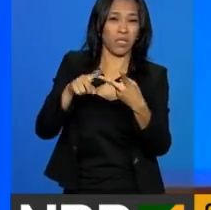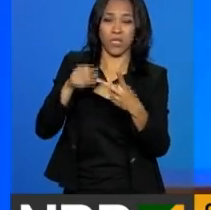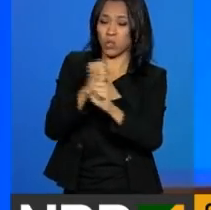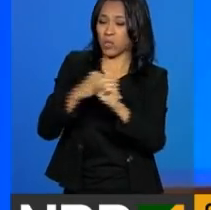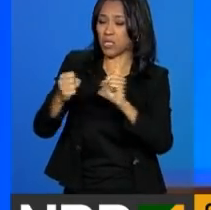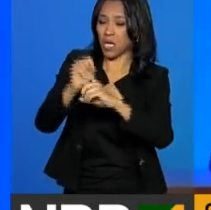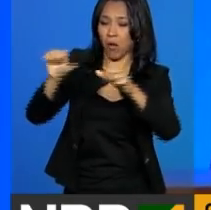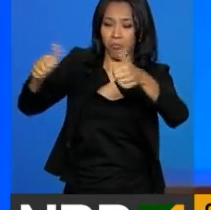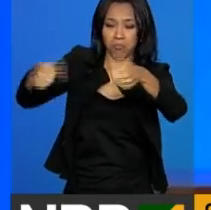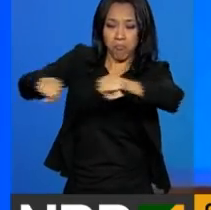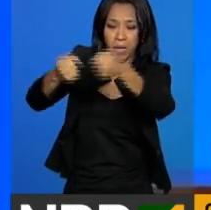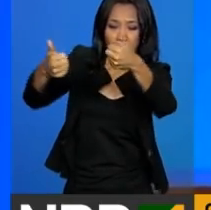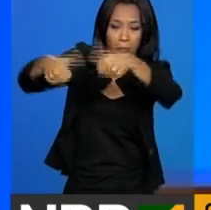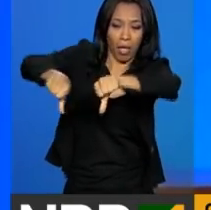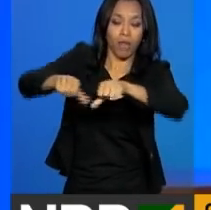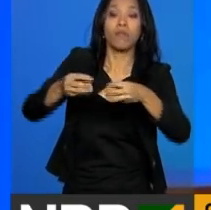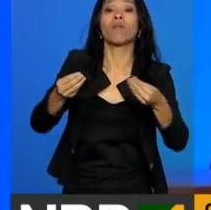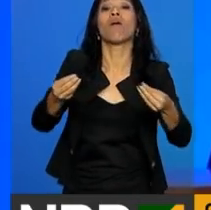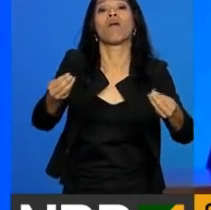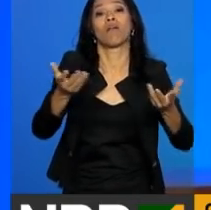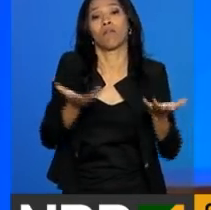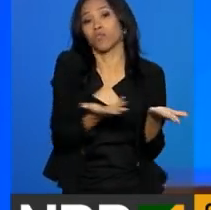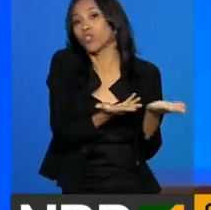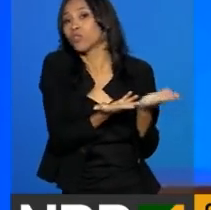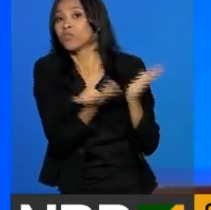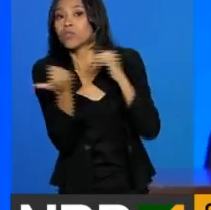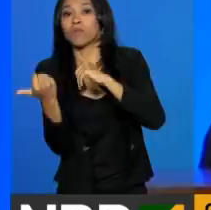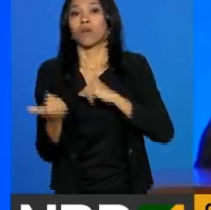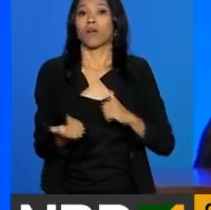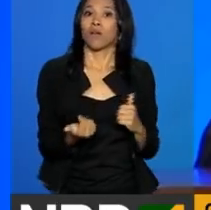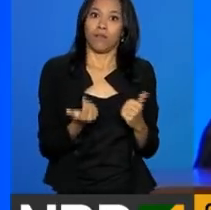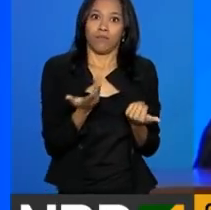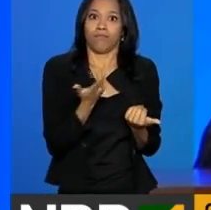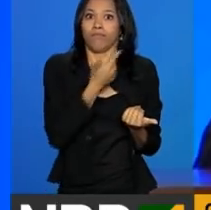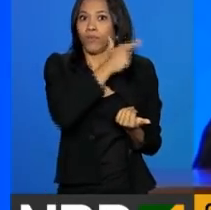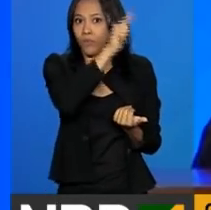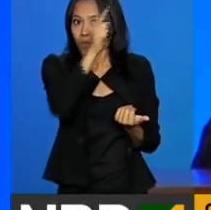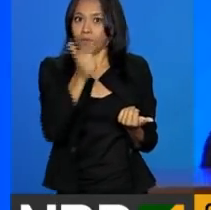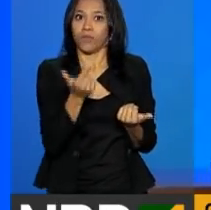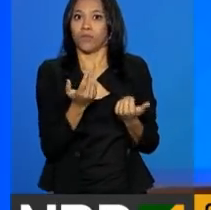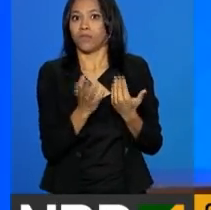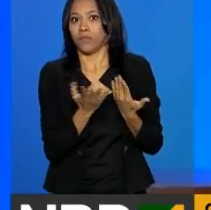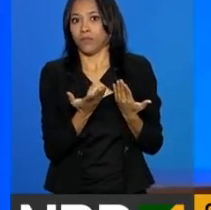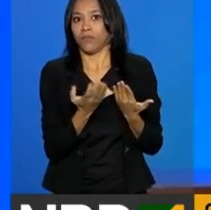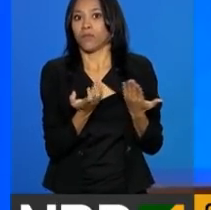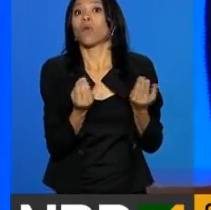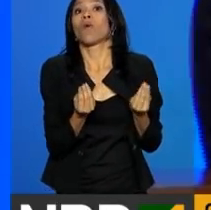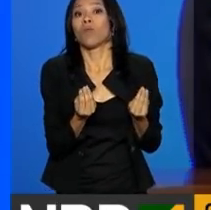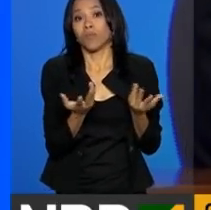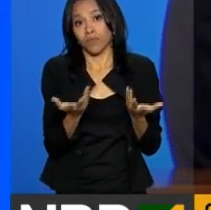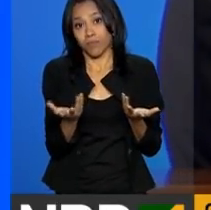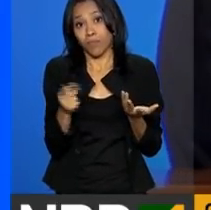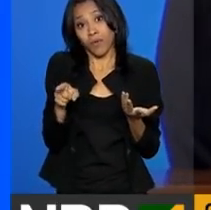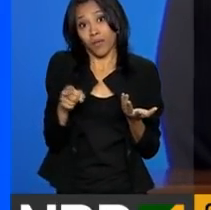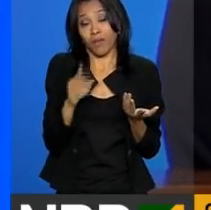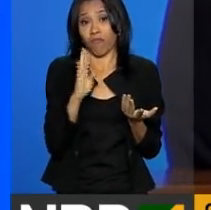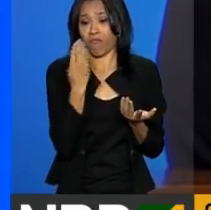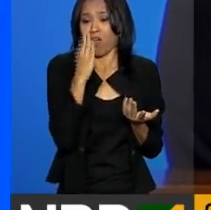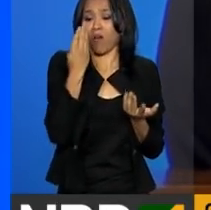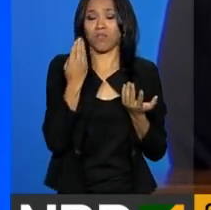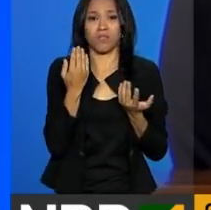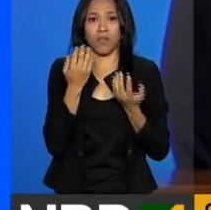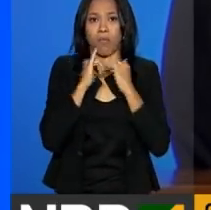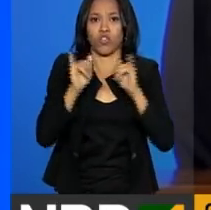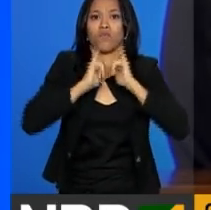socialmente você não consegue sensibilizar ainda que mais propague não é que a propaganda nunca pode ser falsa ninguém acredita